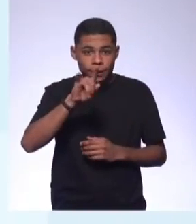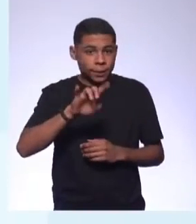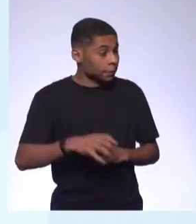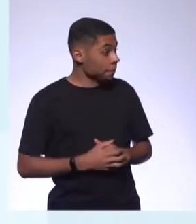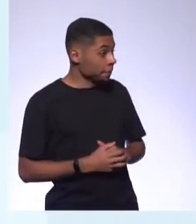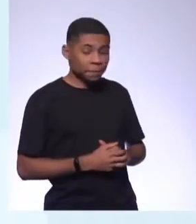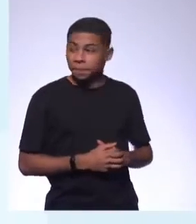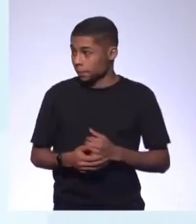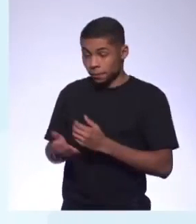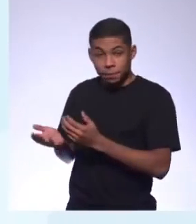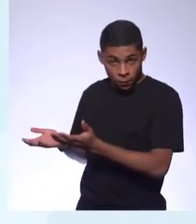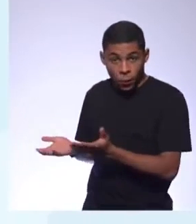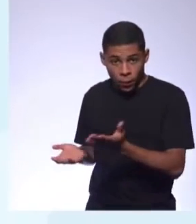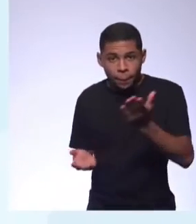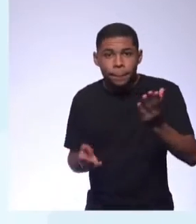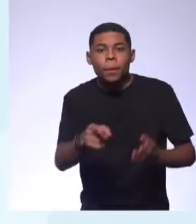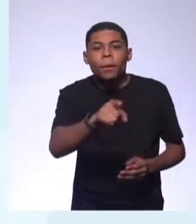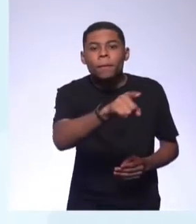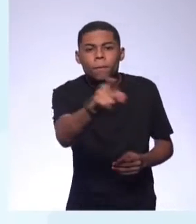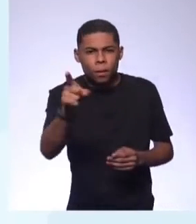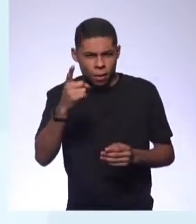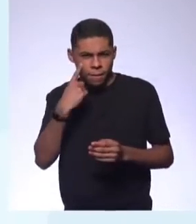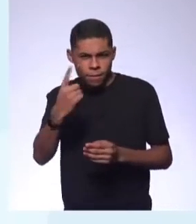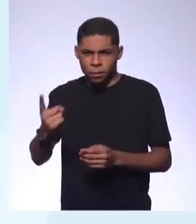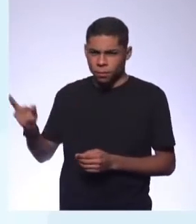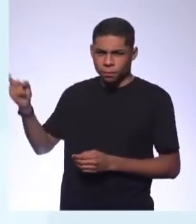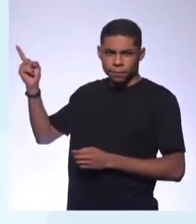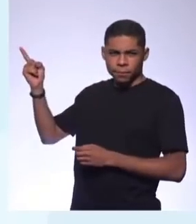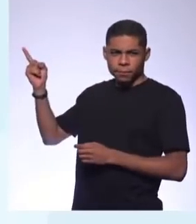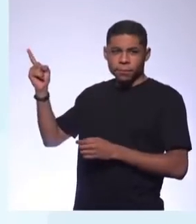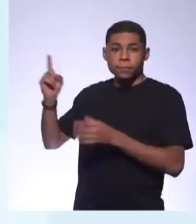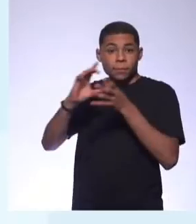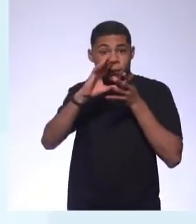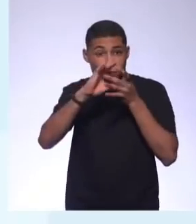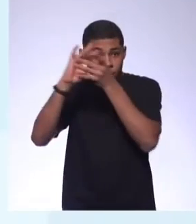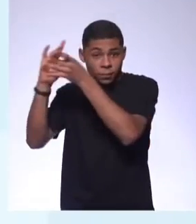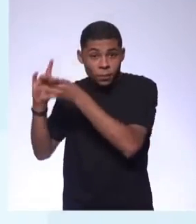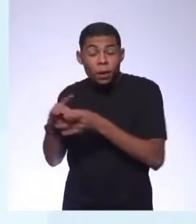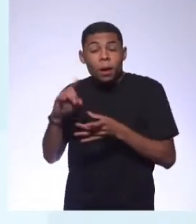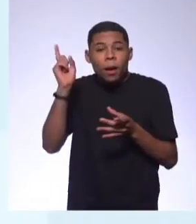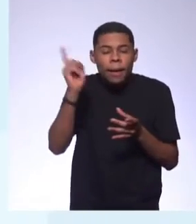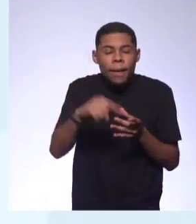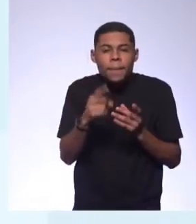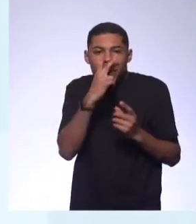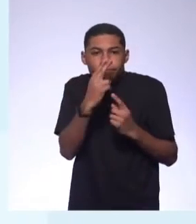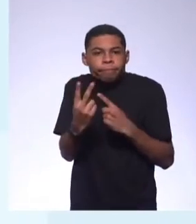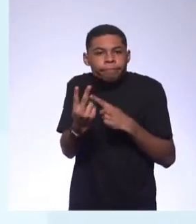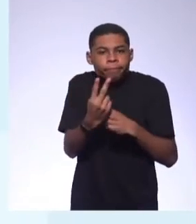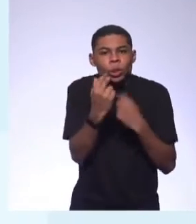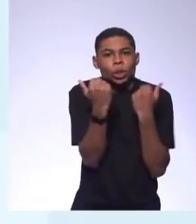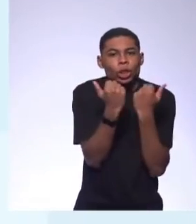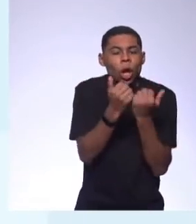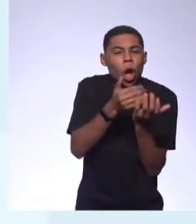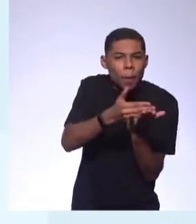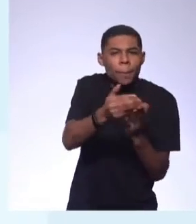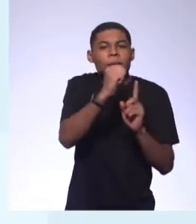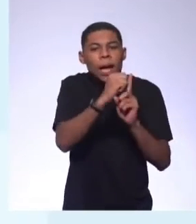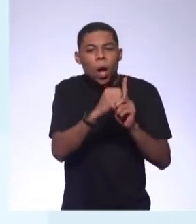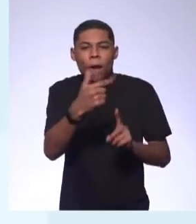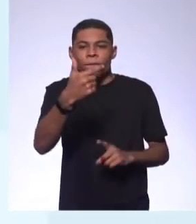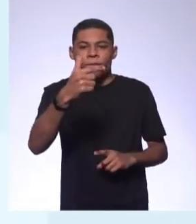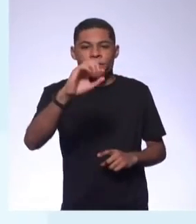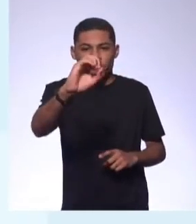vocês estão vendo aí são as alianças defensivas, a princípio, formadas no início do século XX,